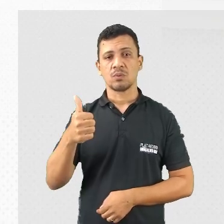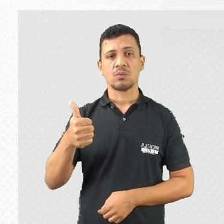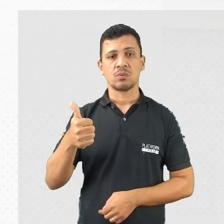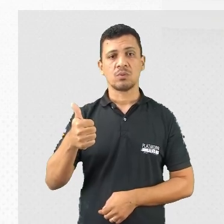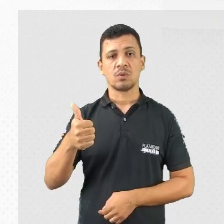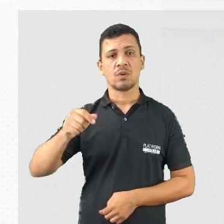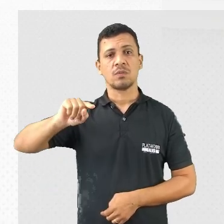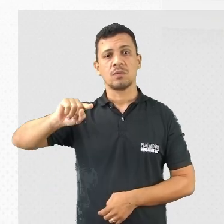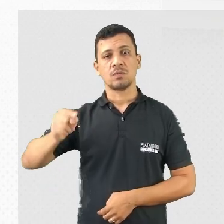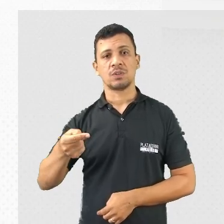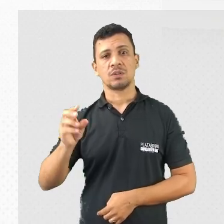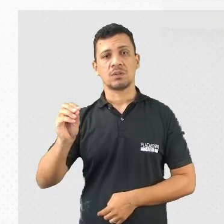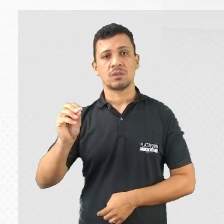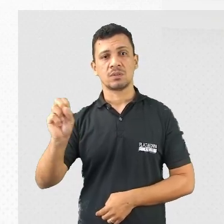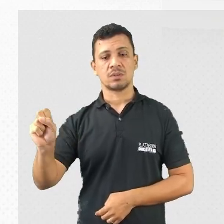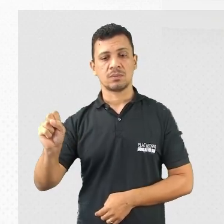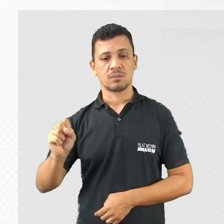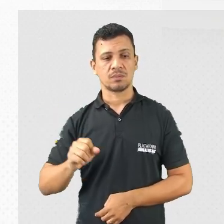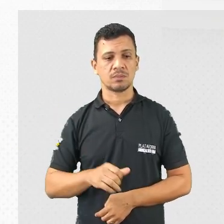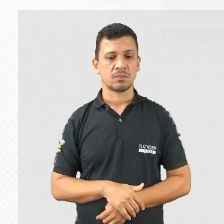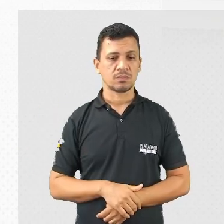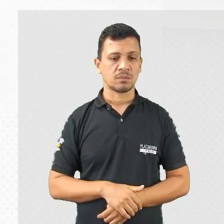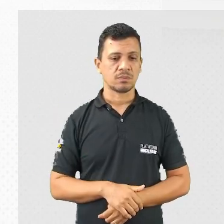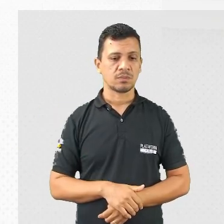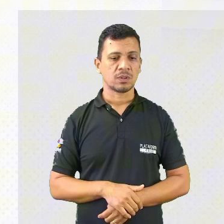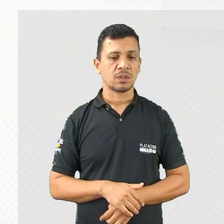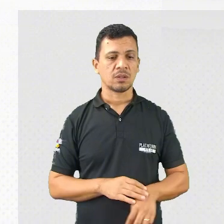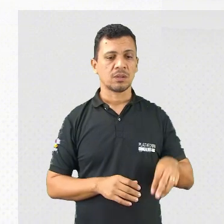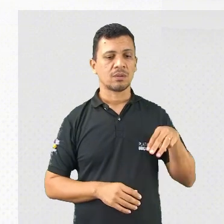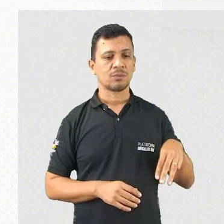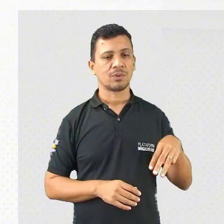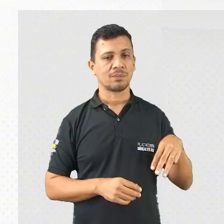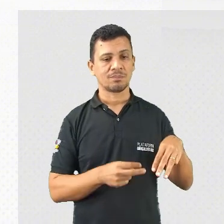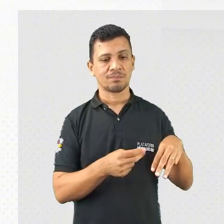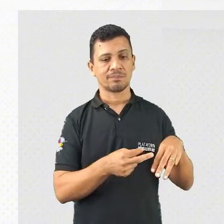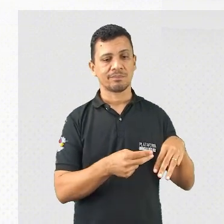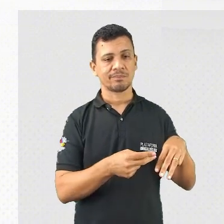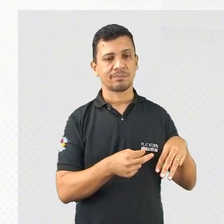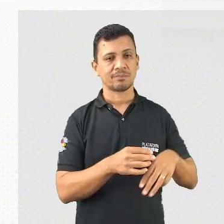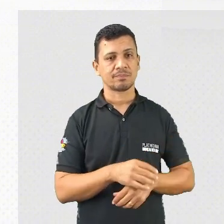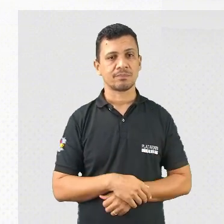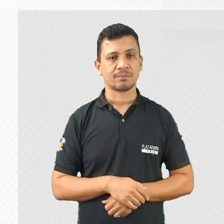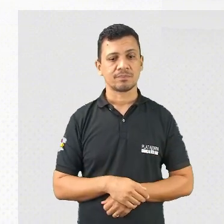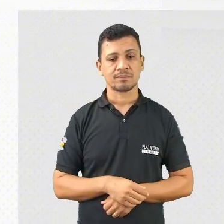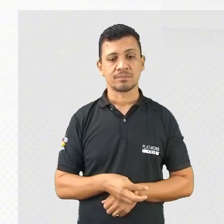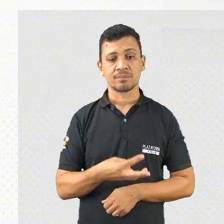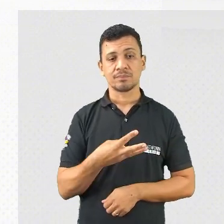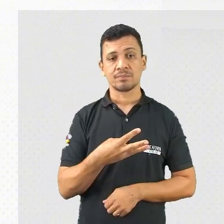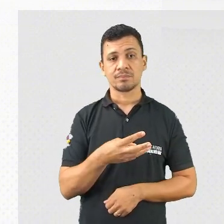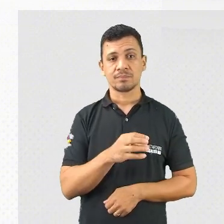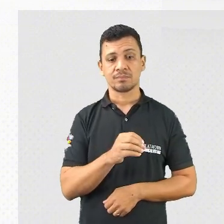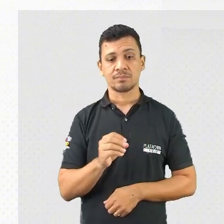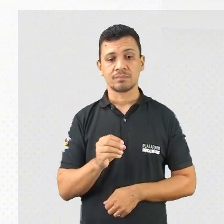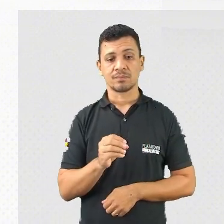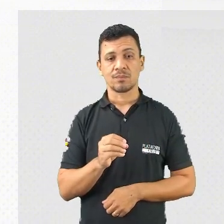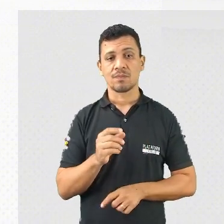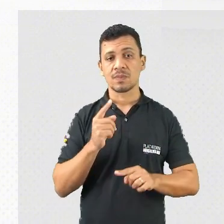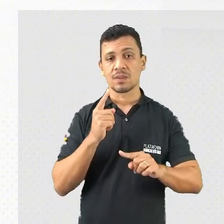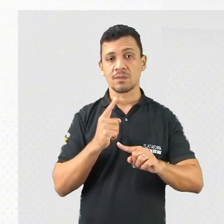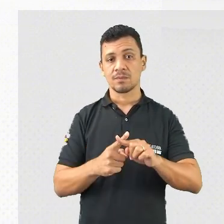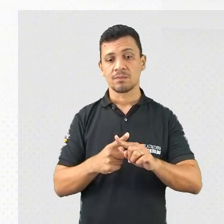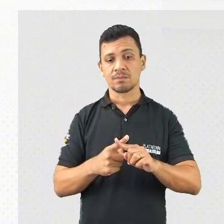tá? Certo? Então, você vai ter que o montante vai ser igual a 300